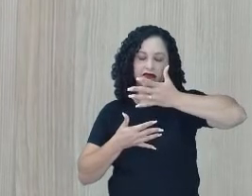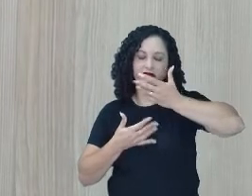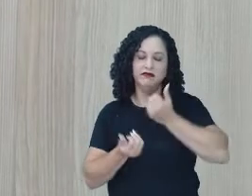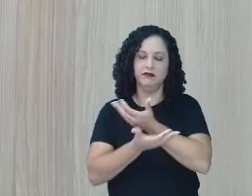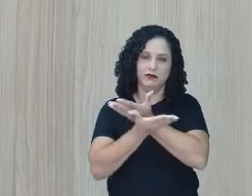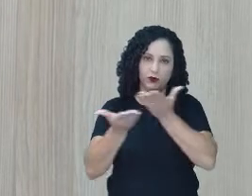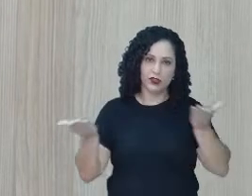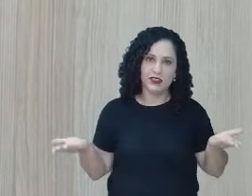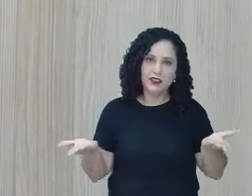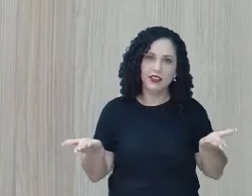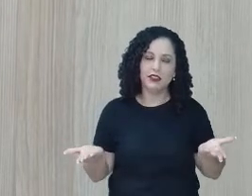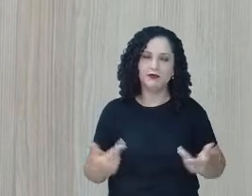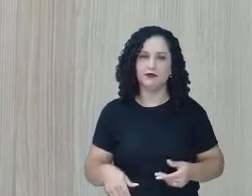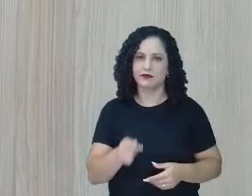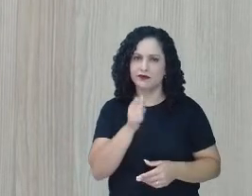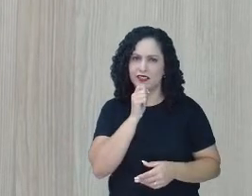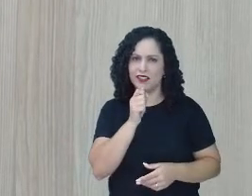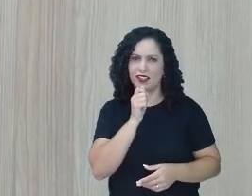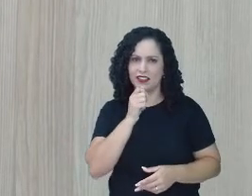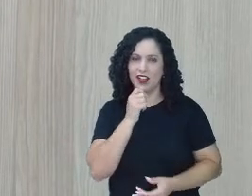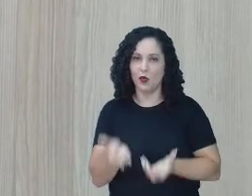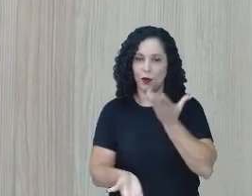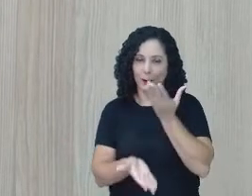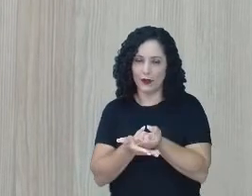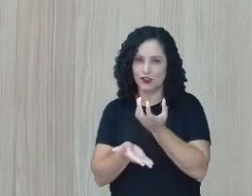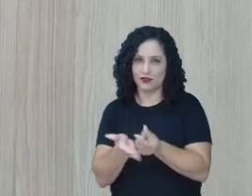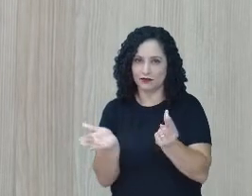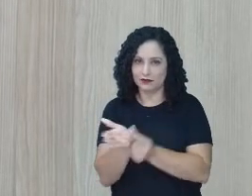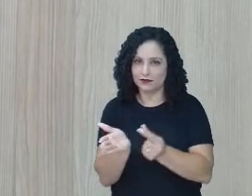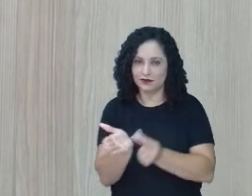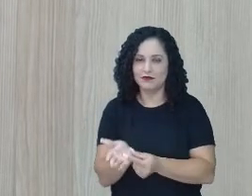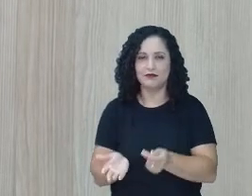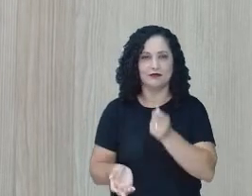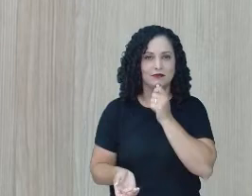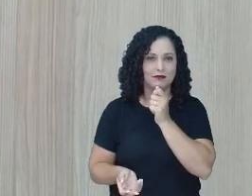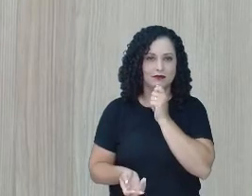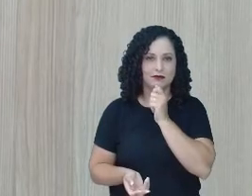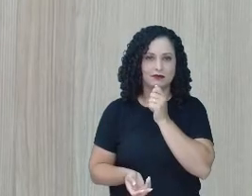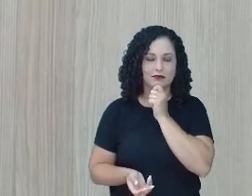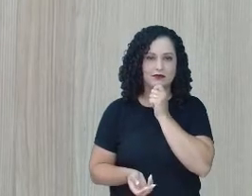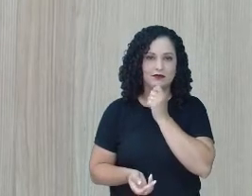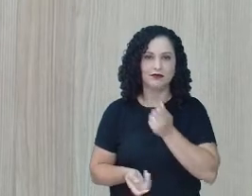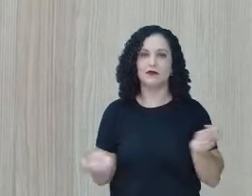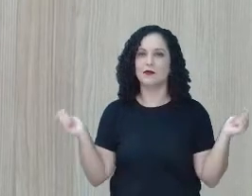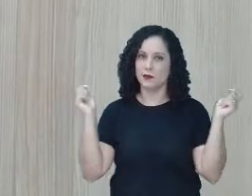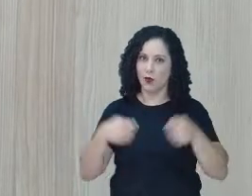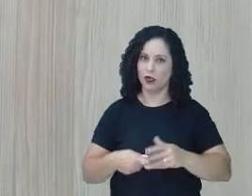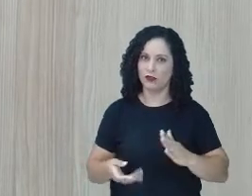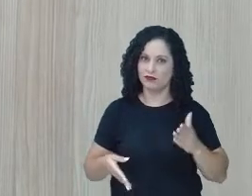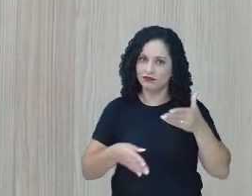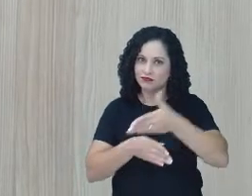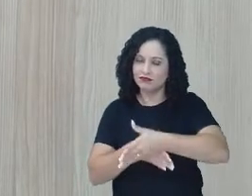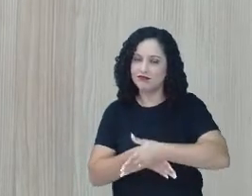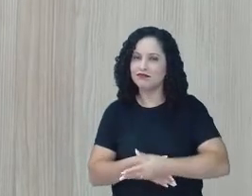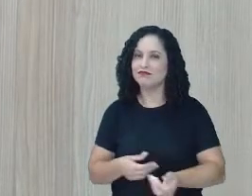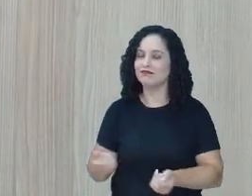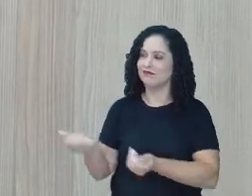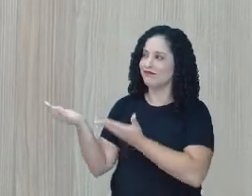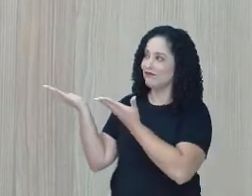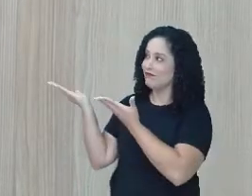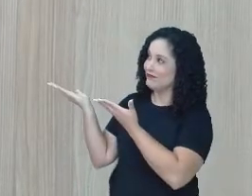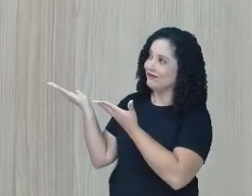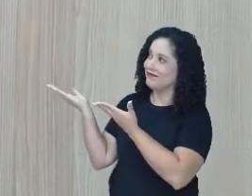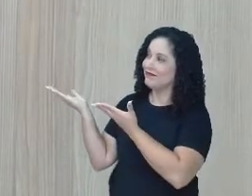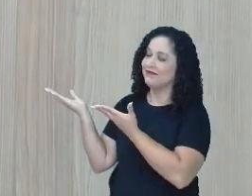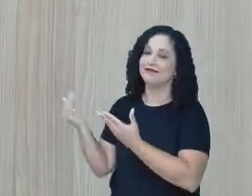você não fez o download do aplicativo da Educa Recife, códigozinho aqui, ó, olha ele